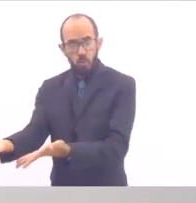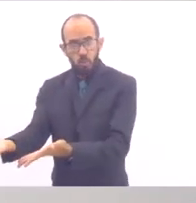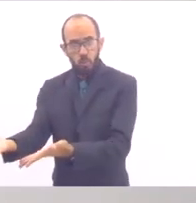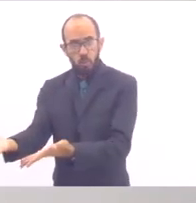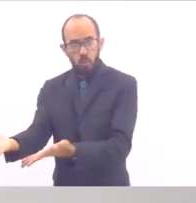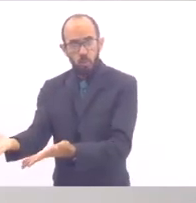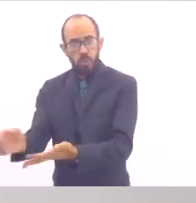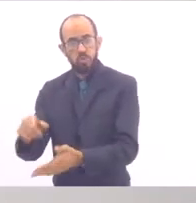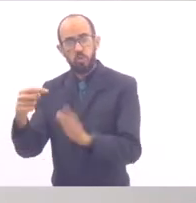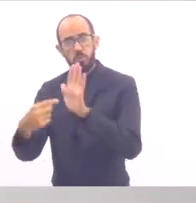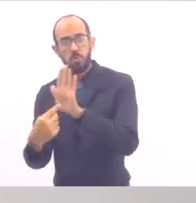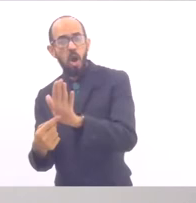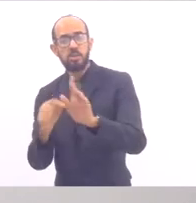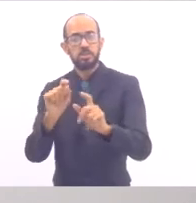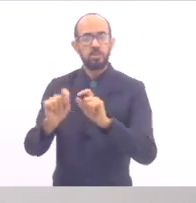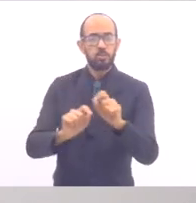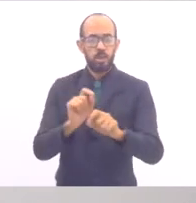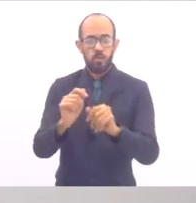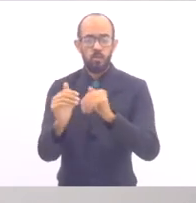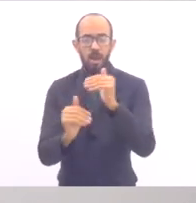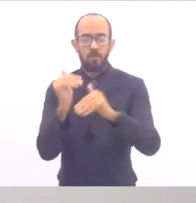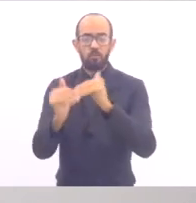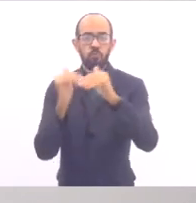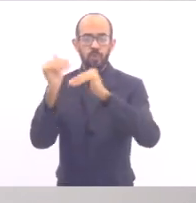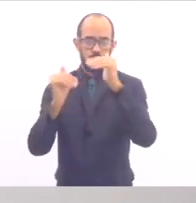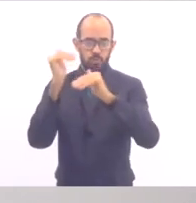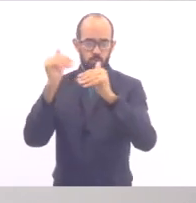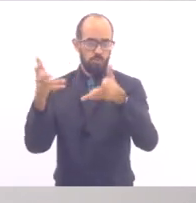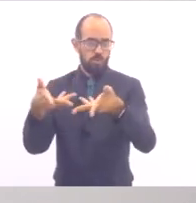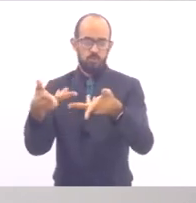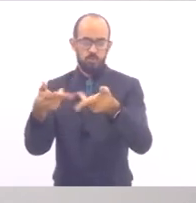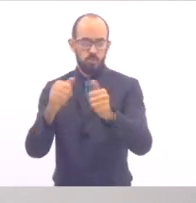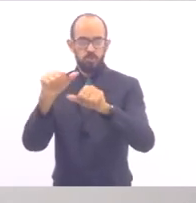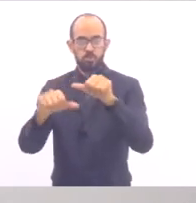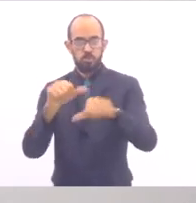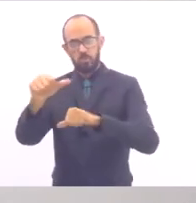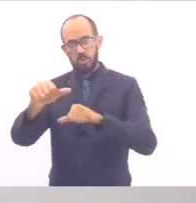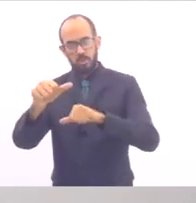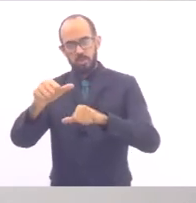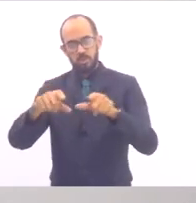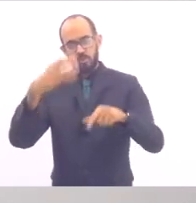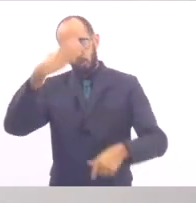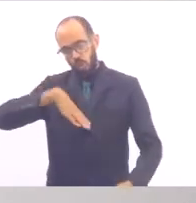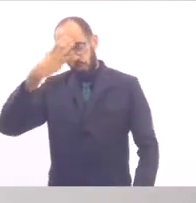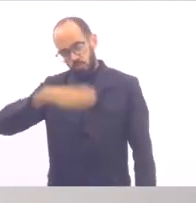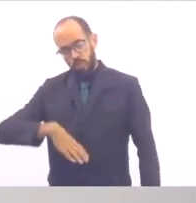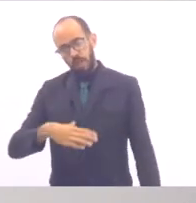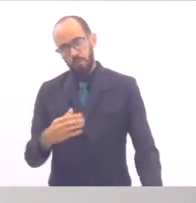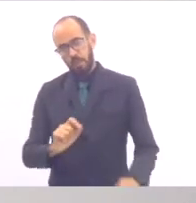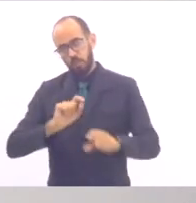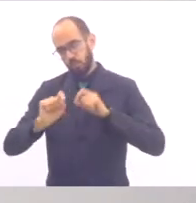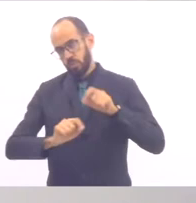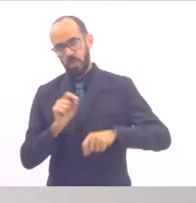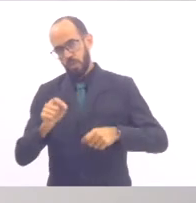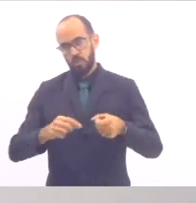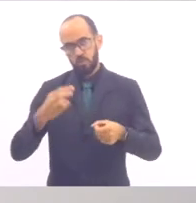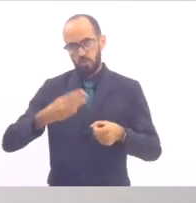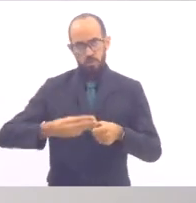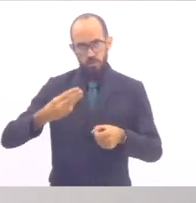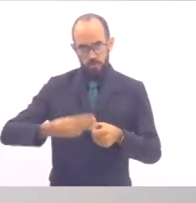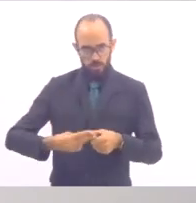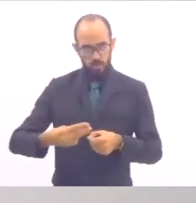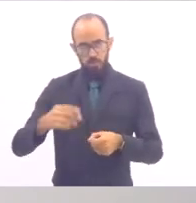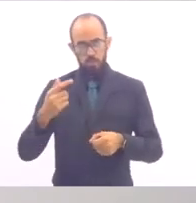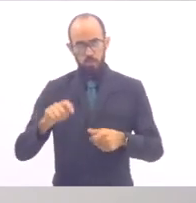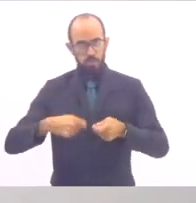isso mostra um excelente avanço e mudança de comportamento daquele município e daqueles